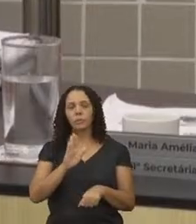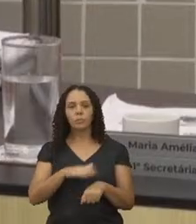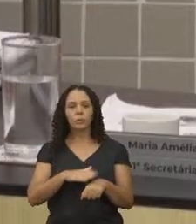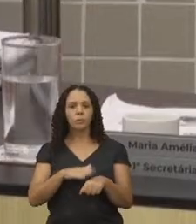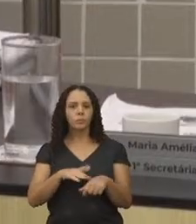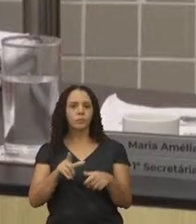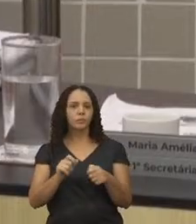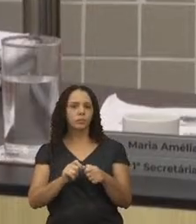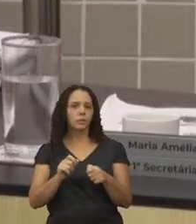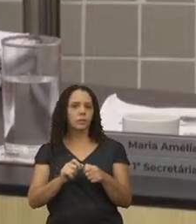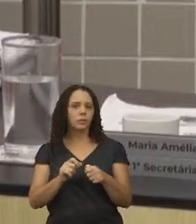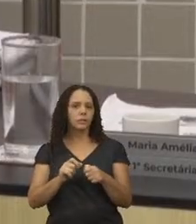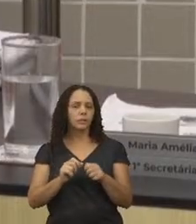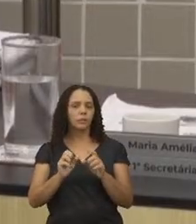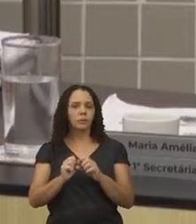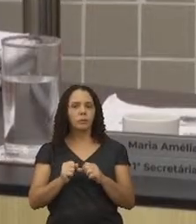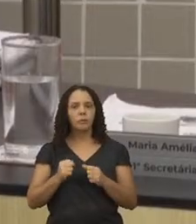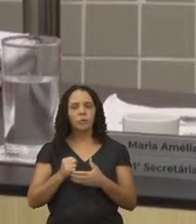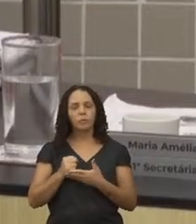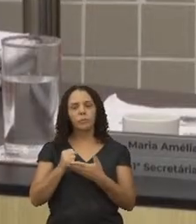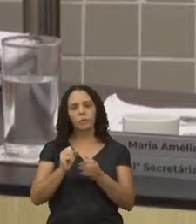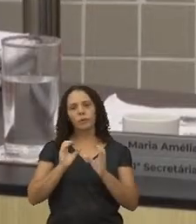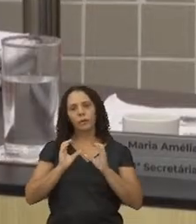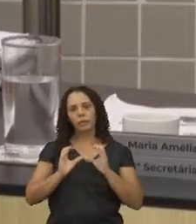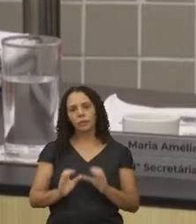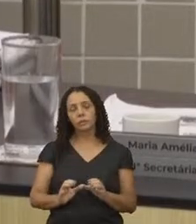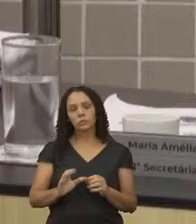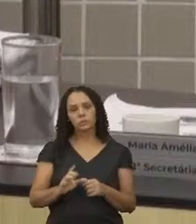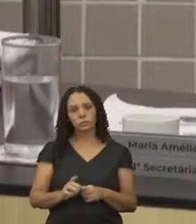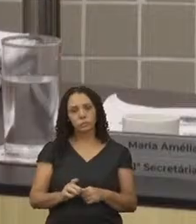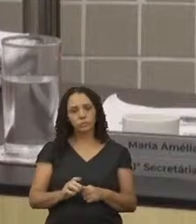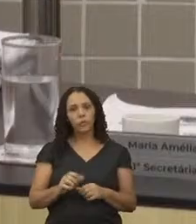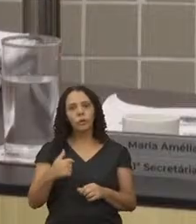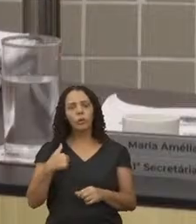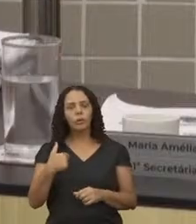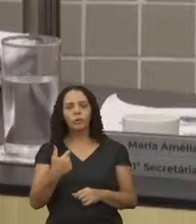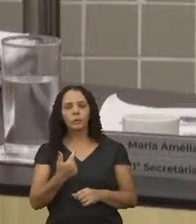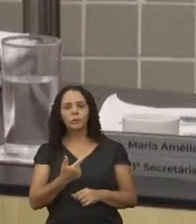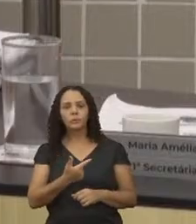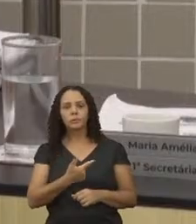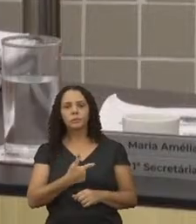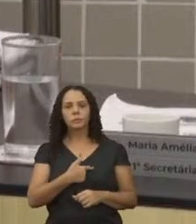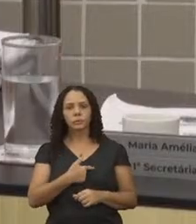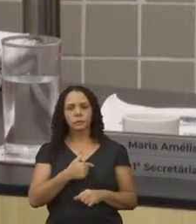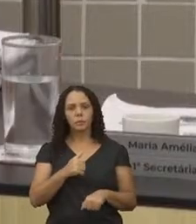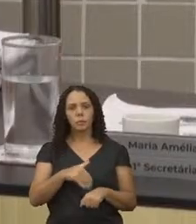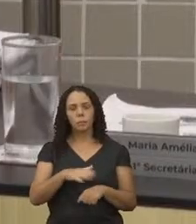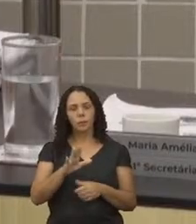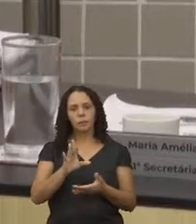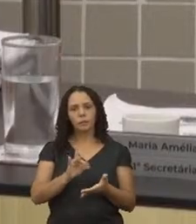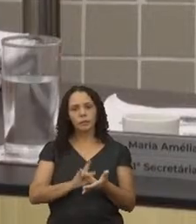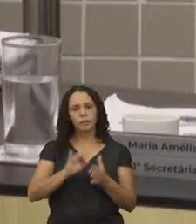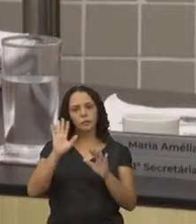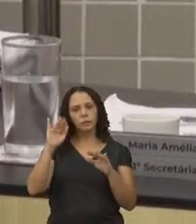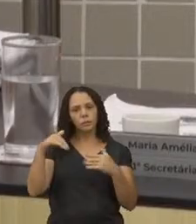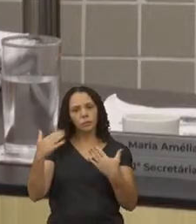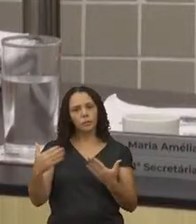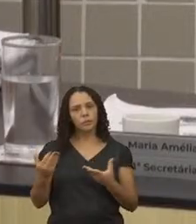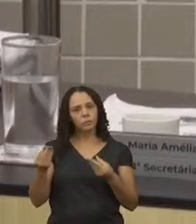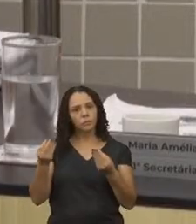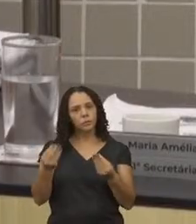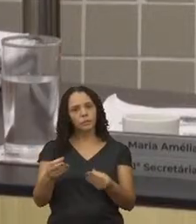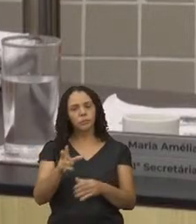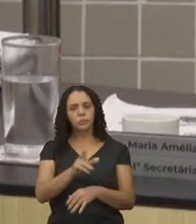ao exercício pela cidadania. Neste dia, rendemos nossa mais sincera homenagem a todos